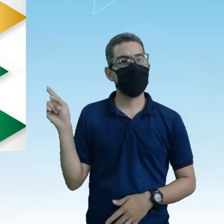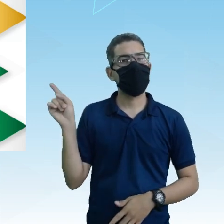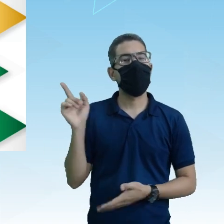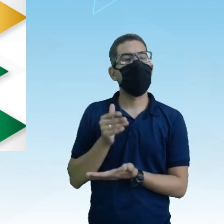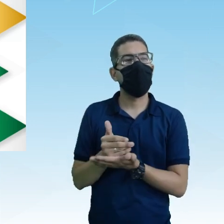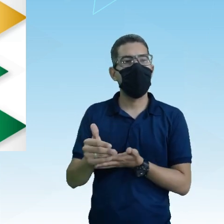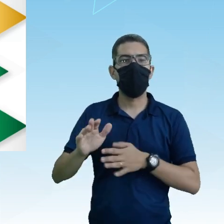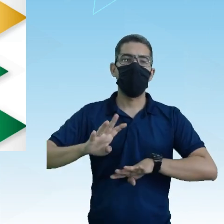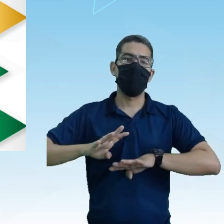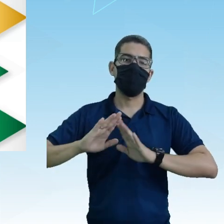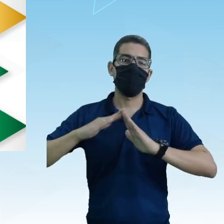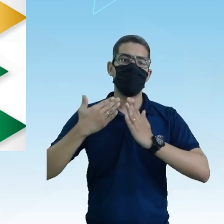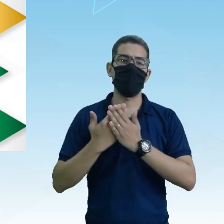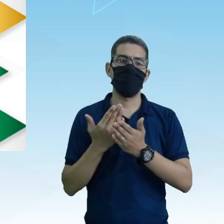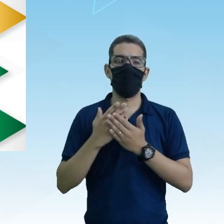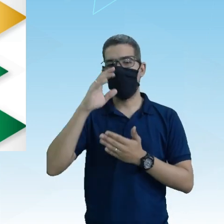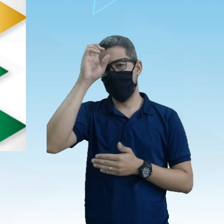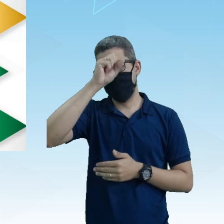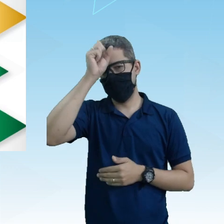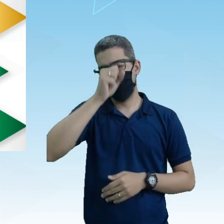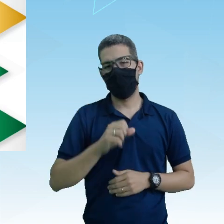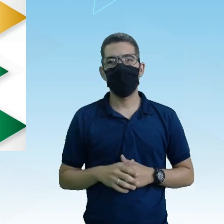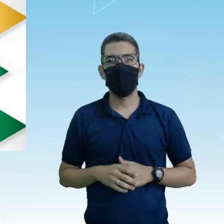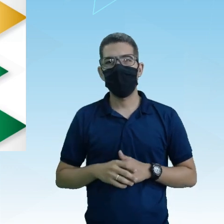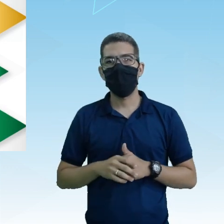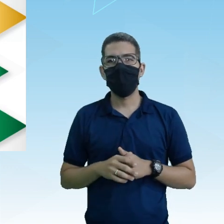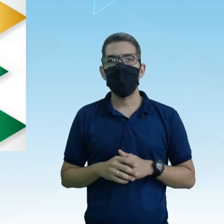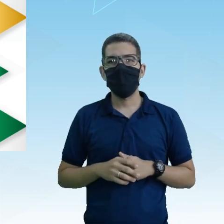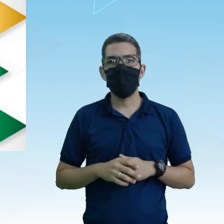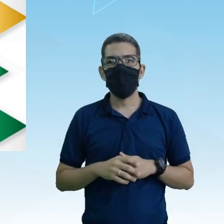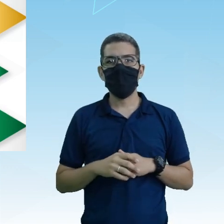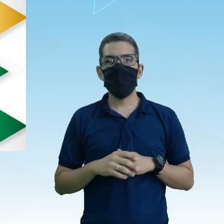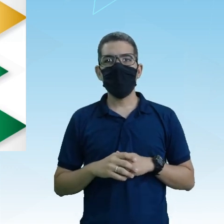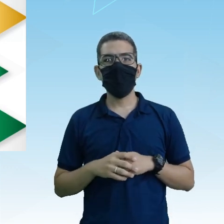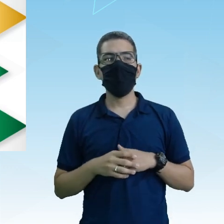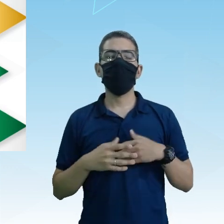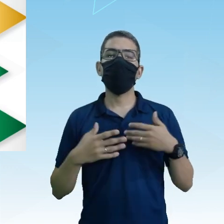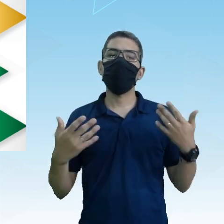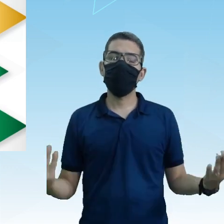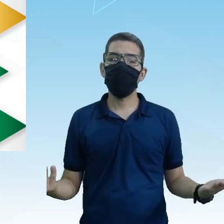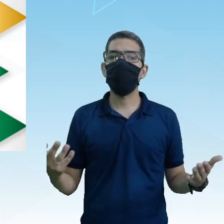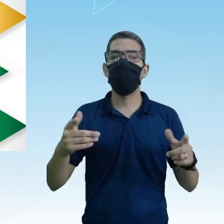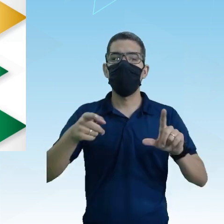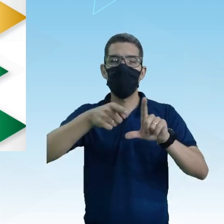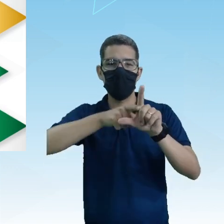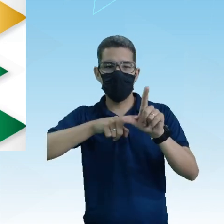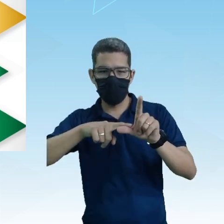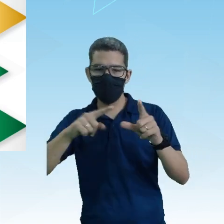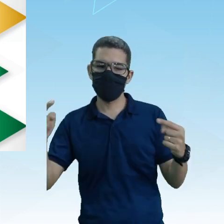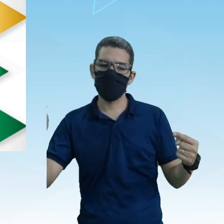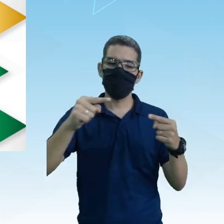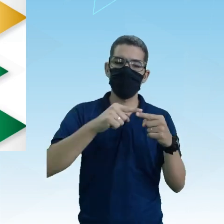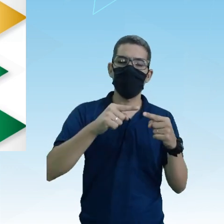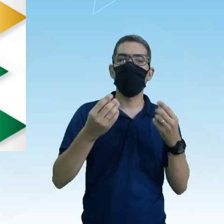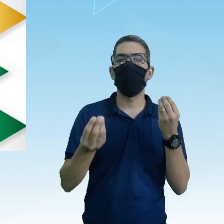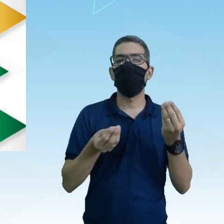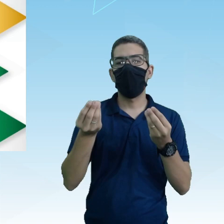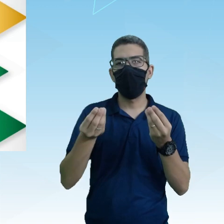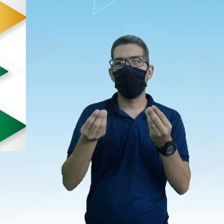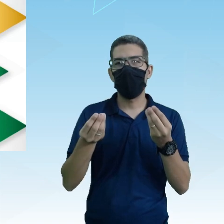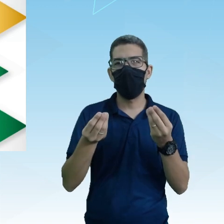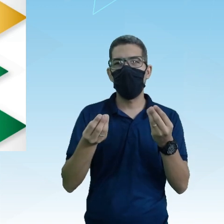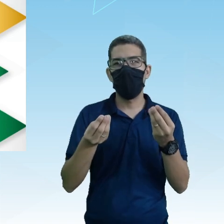na escola, fechou? E aí eu vou te falar um pouquinho da ideia que ângulo tem a ver com essas construções, né? Ele está